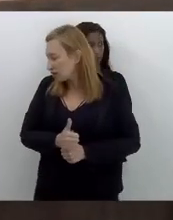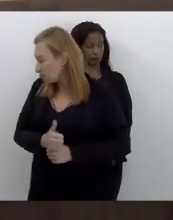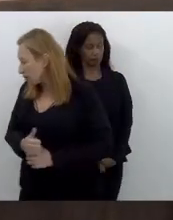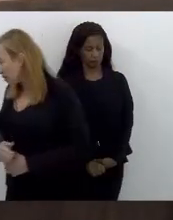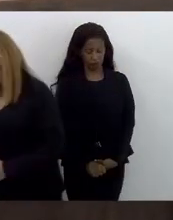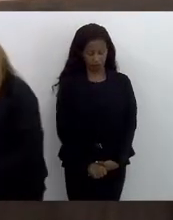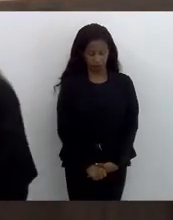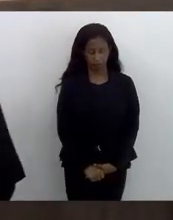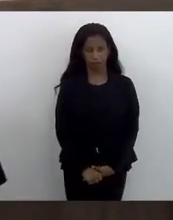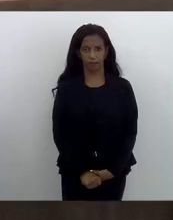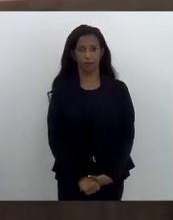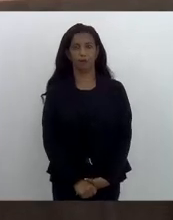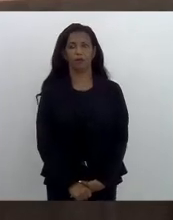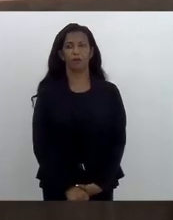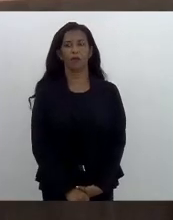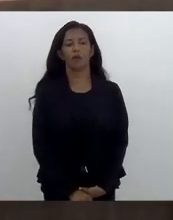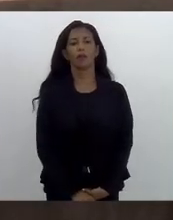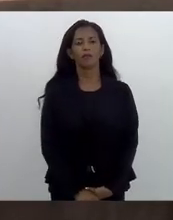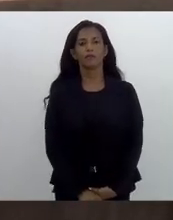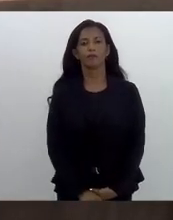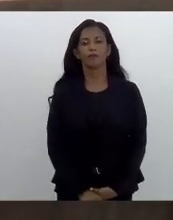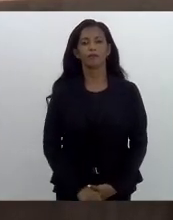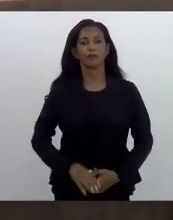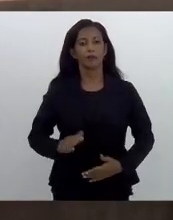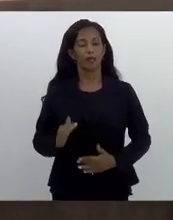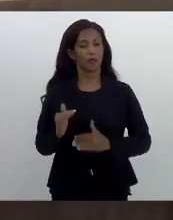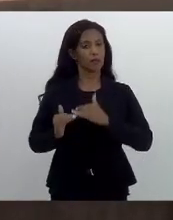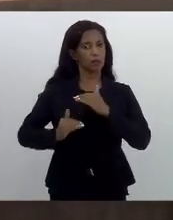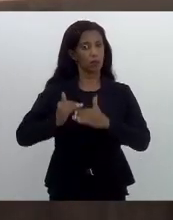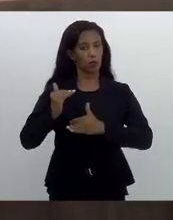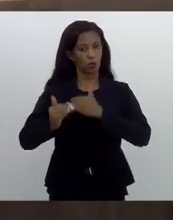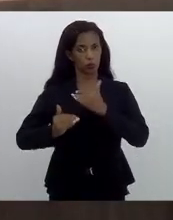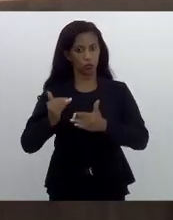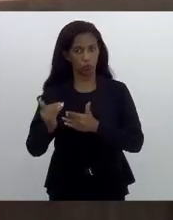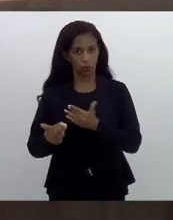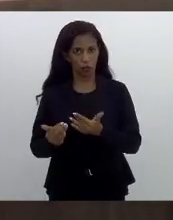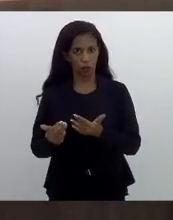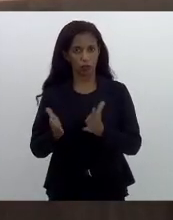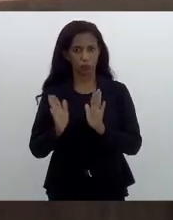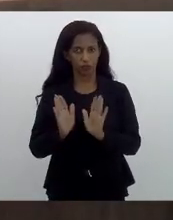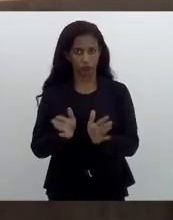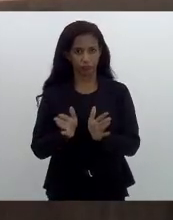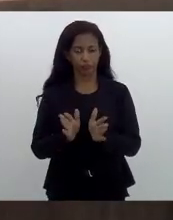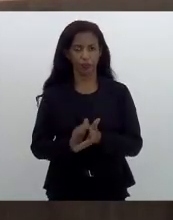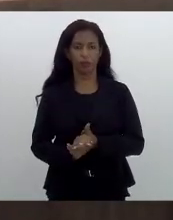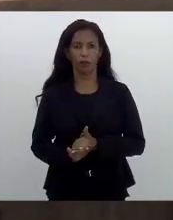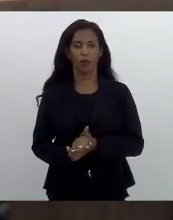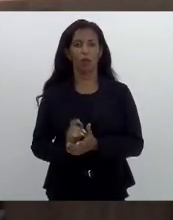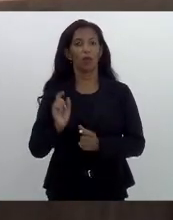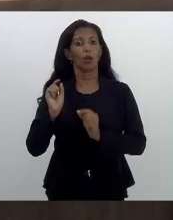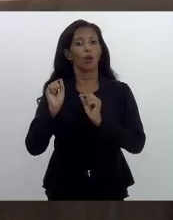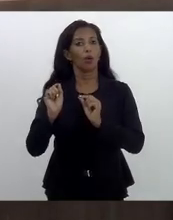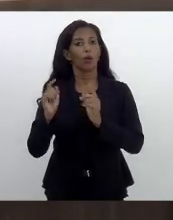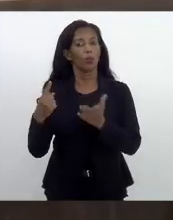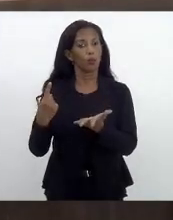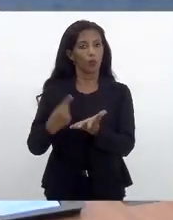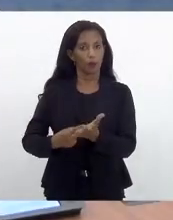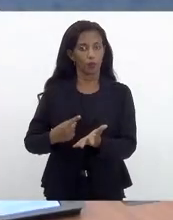concursos abertos Salve engano Está se construindo Não é Márcio? Se construiu isso O que ficou acordado